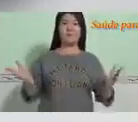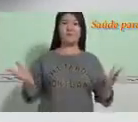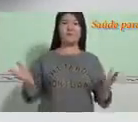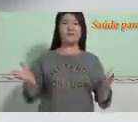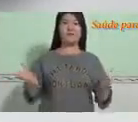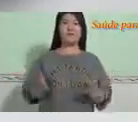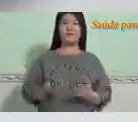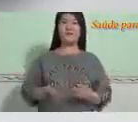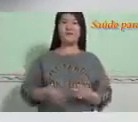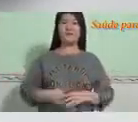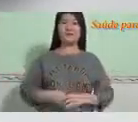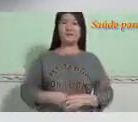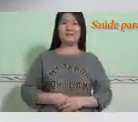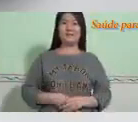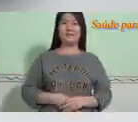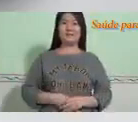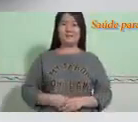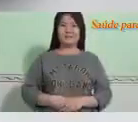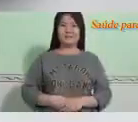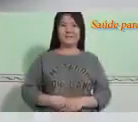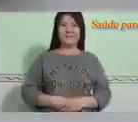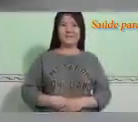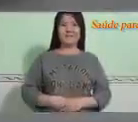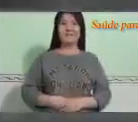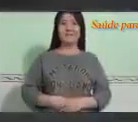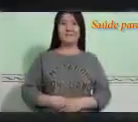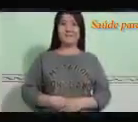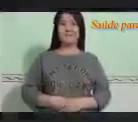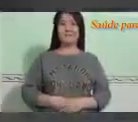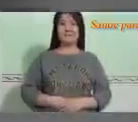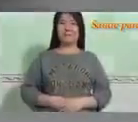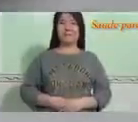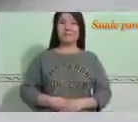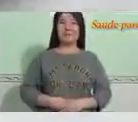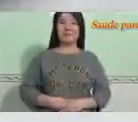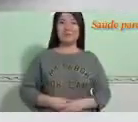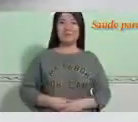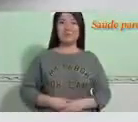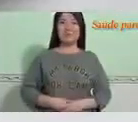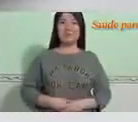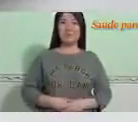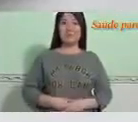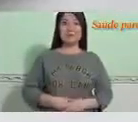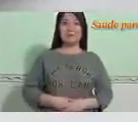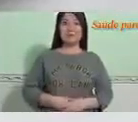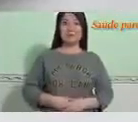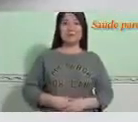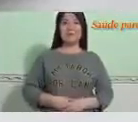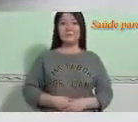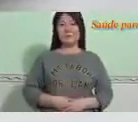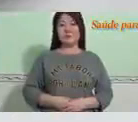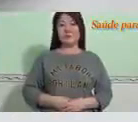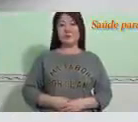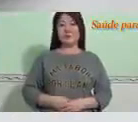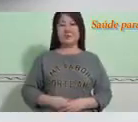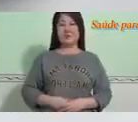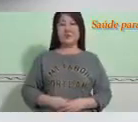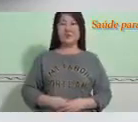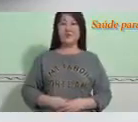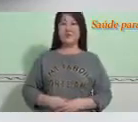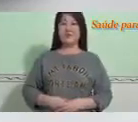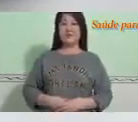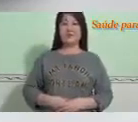que um da mn atingiu odeia velho é sinal é registered online de 20 usado em pessoas como